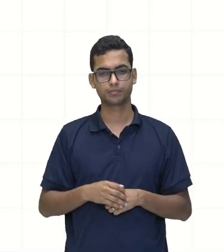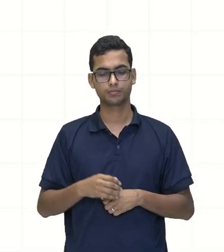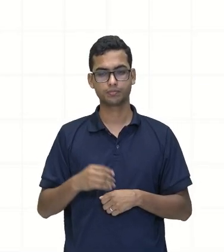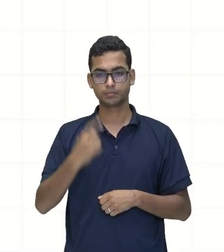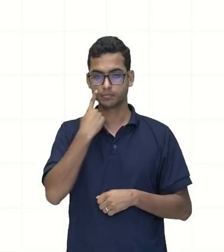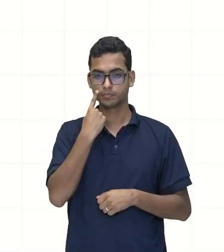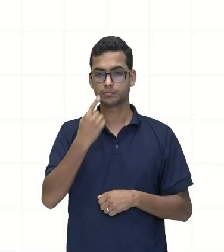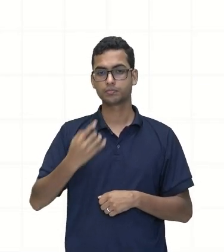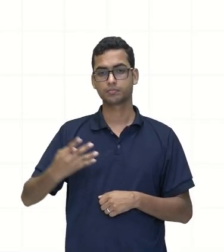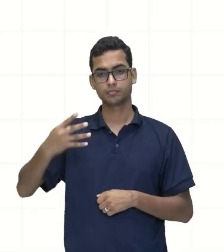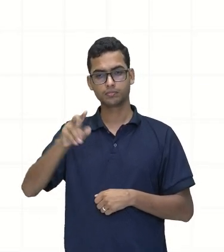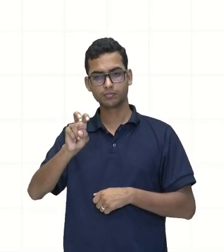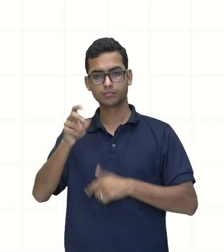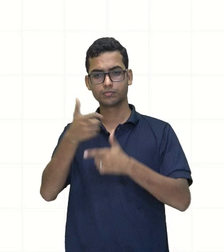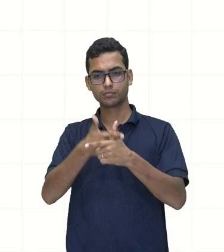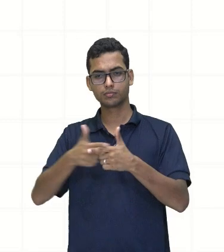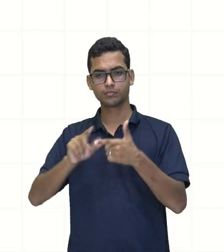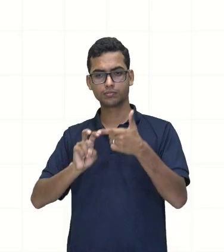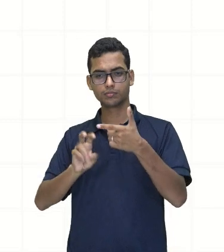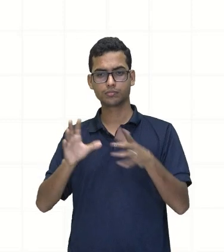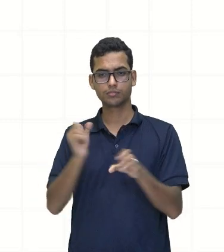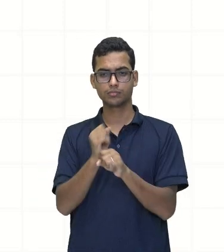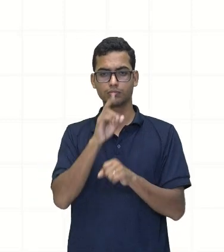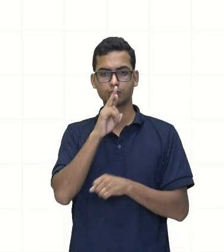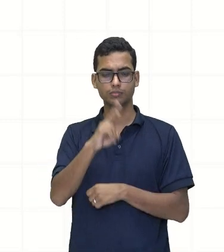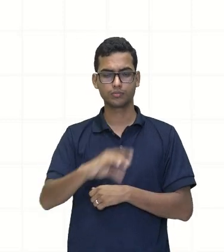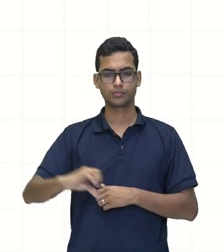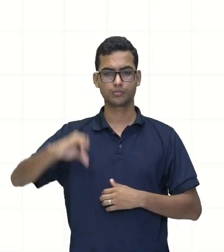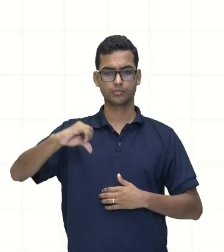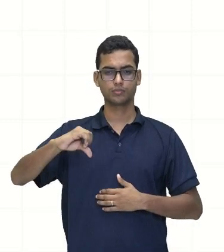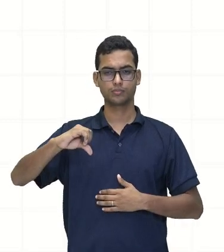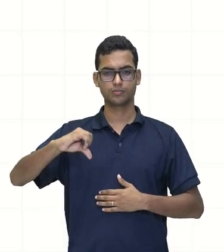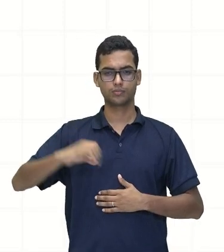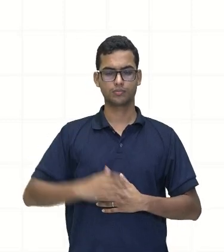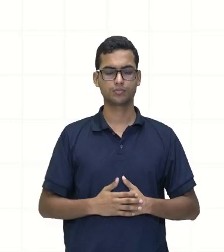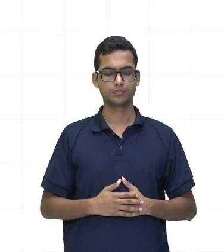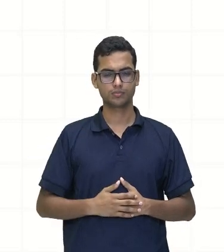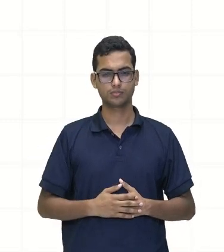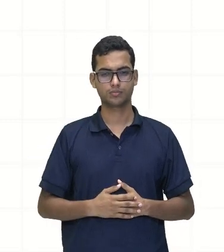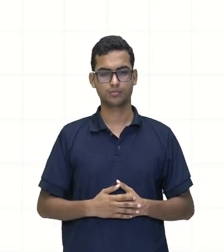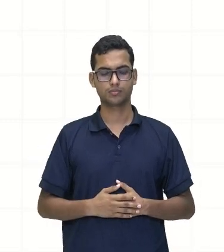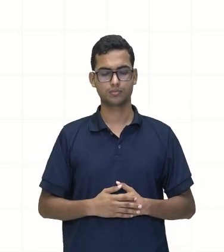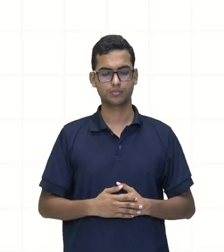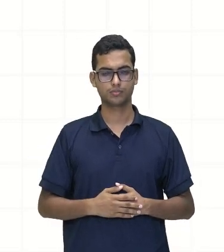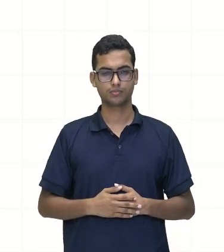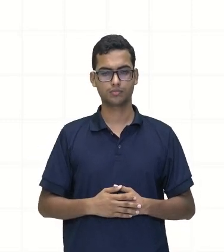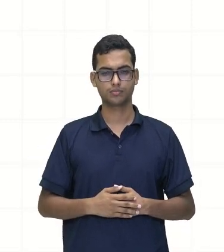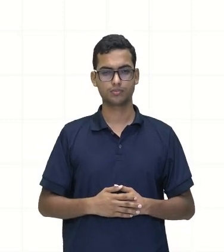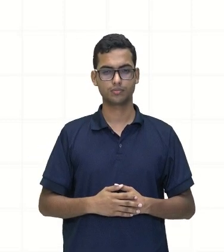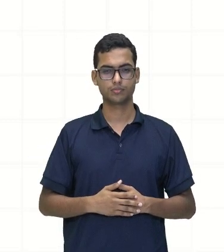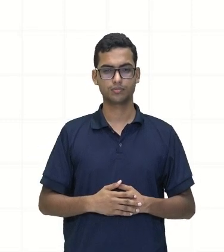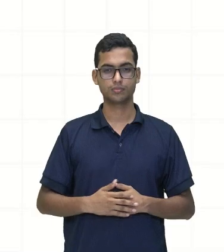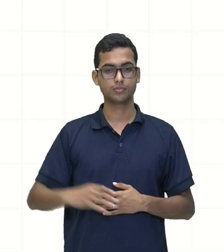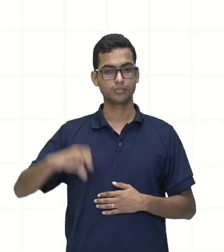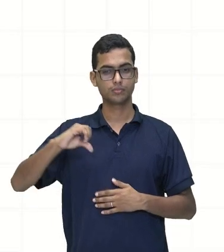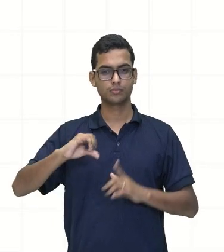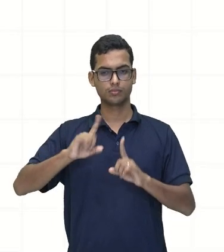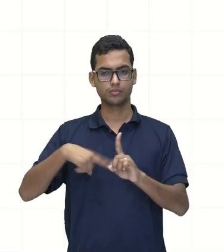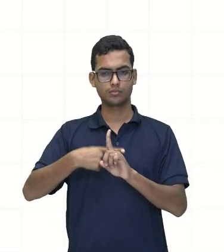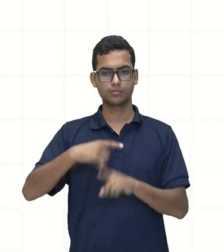9. Por quê? Porque 9 vezes 5 é 45. Agora, 9 mais